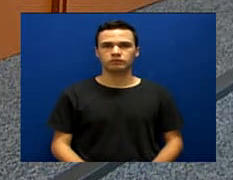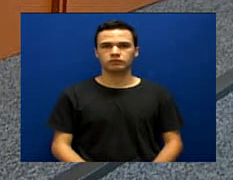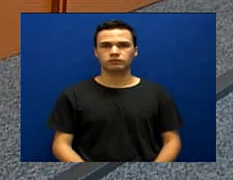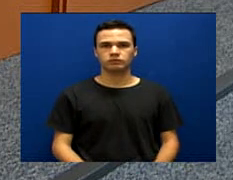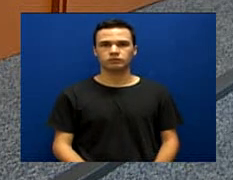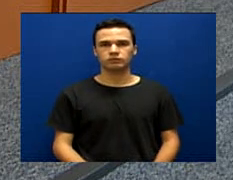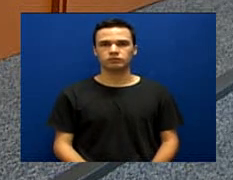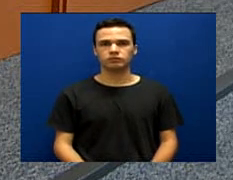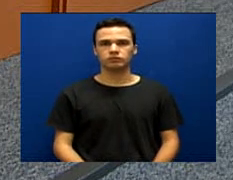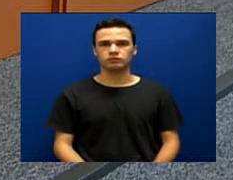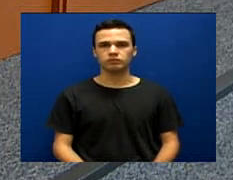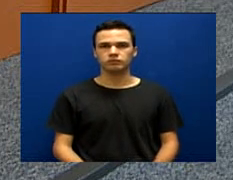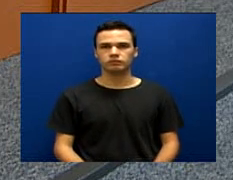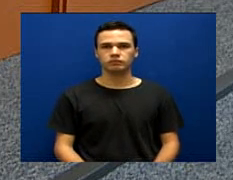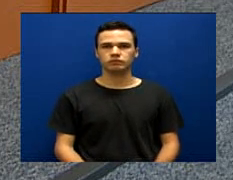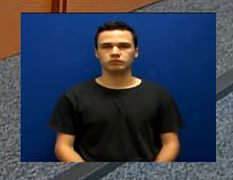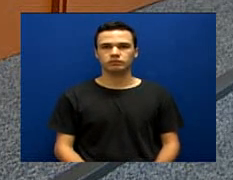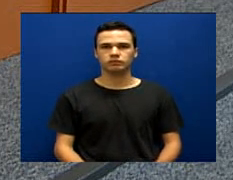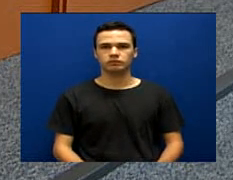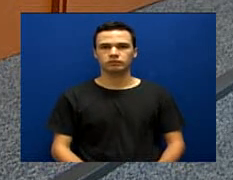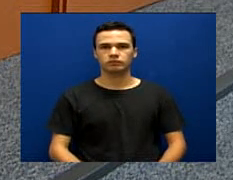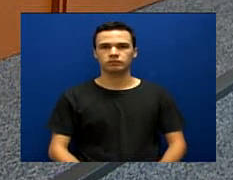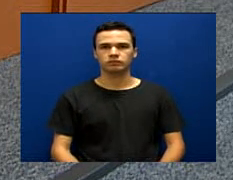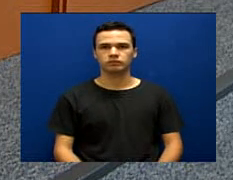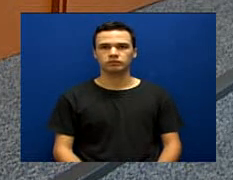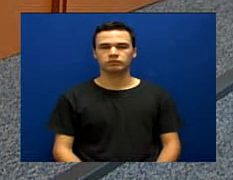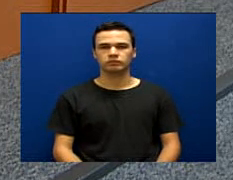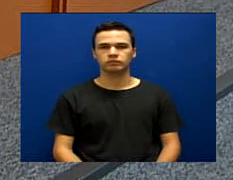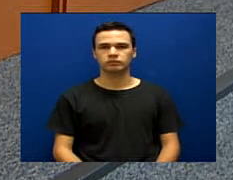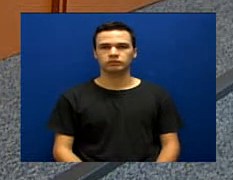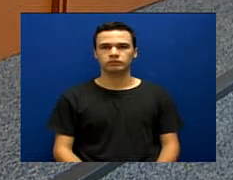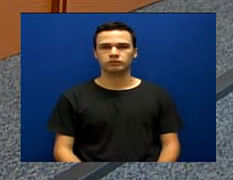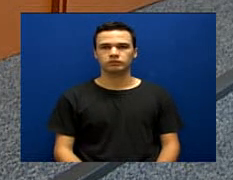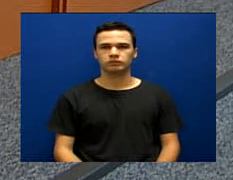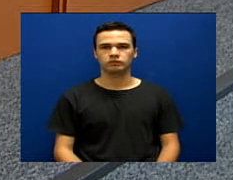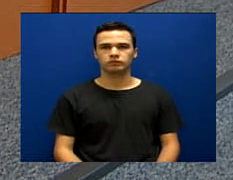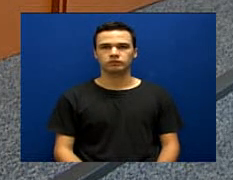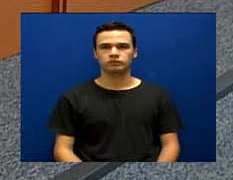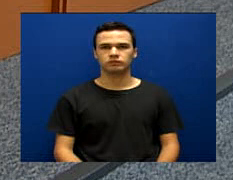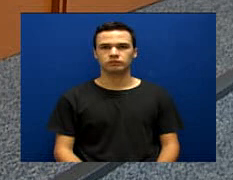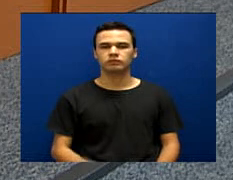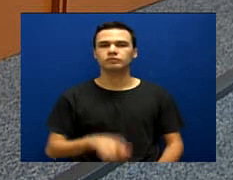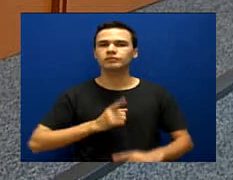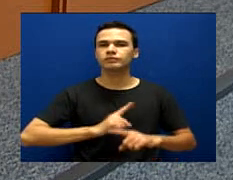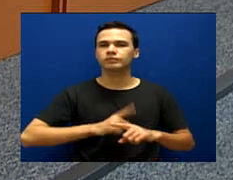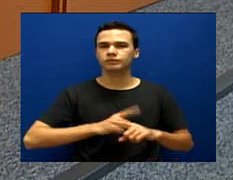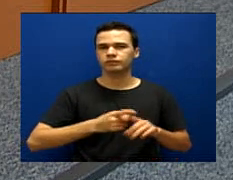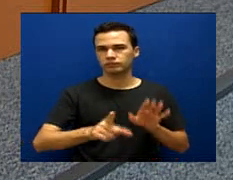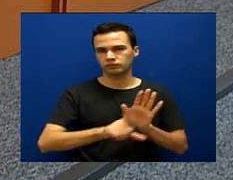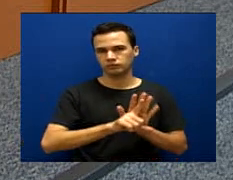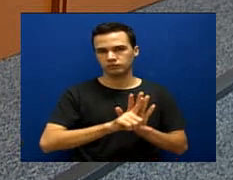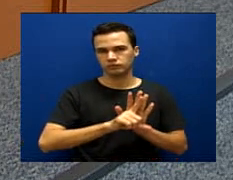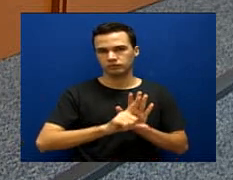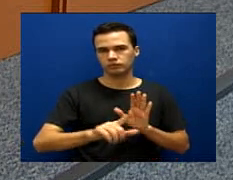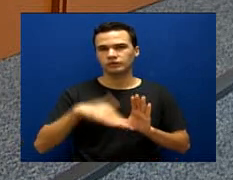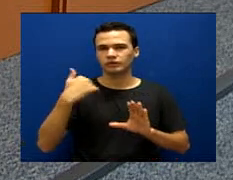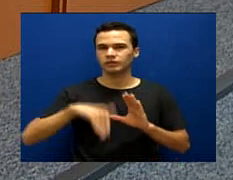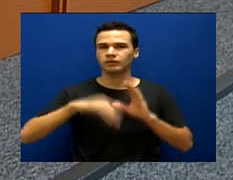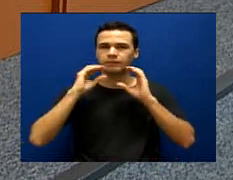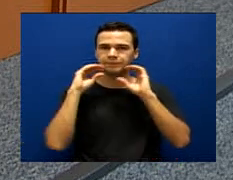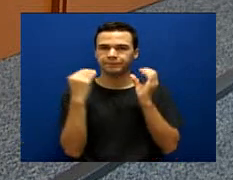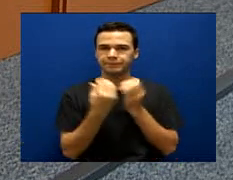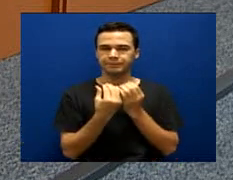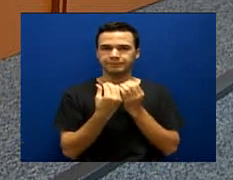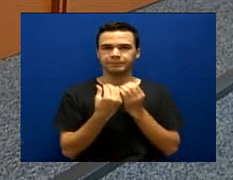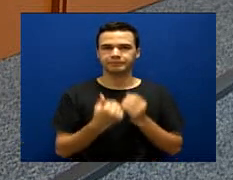Peraí. para que a legislação venha para cá, para esta casa